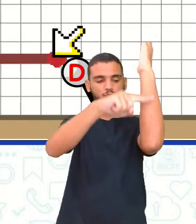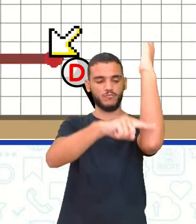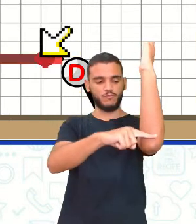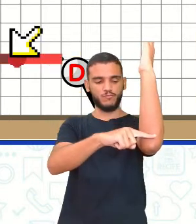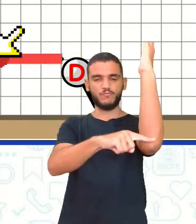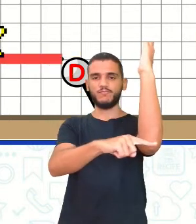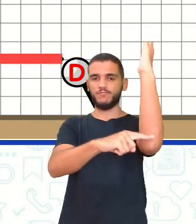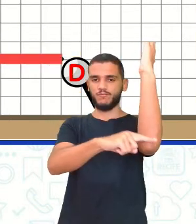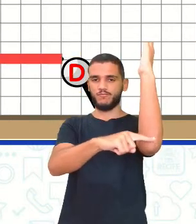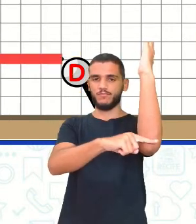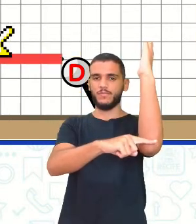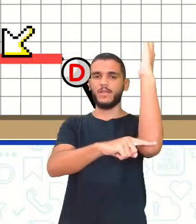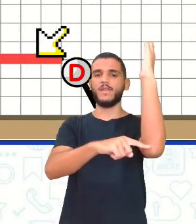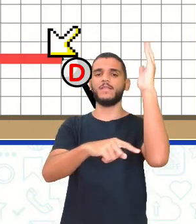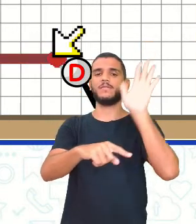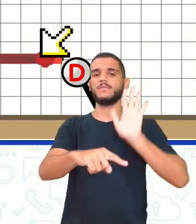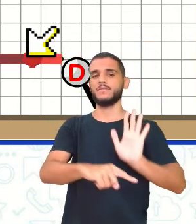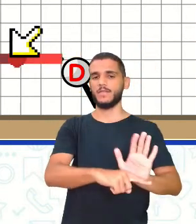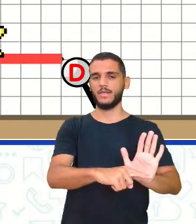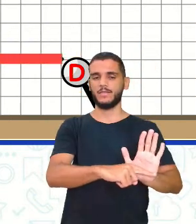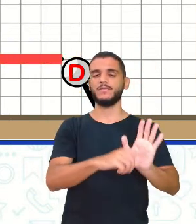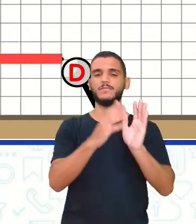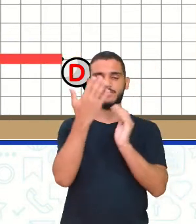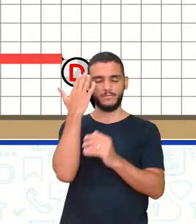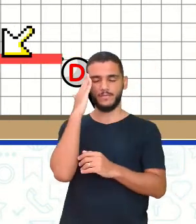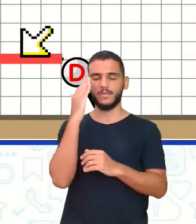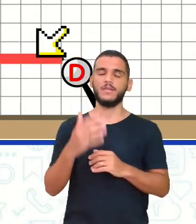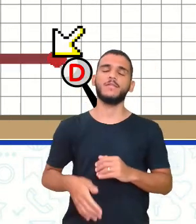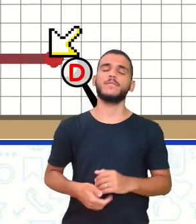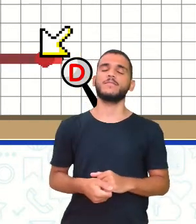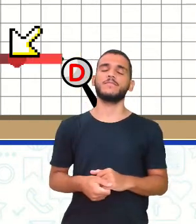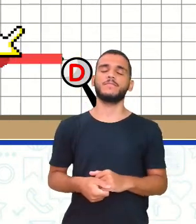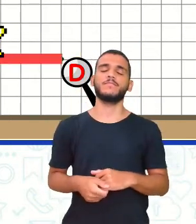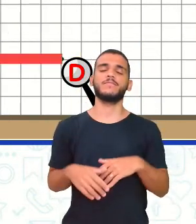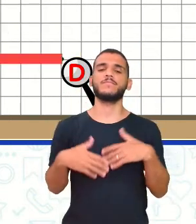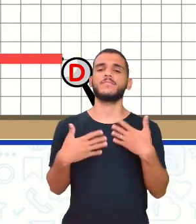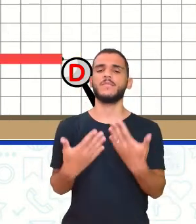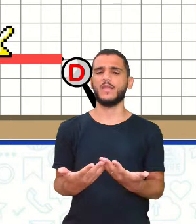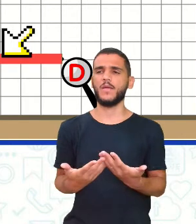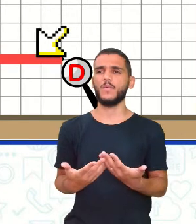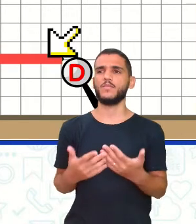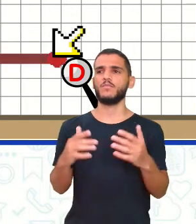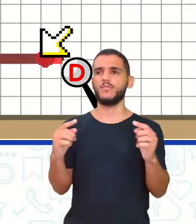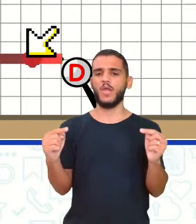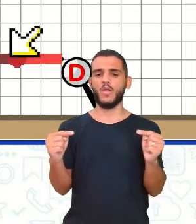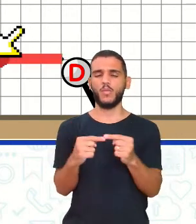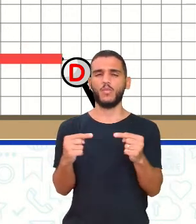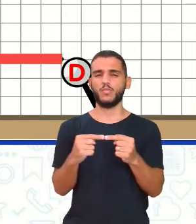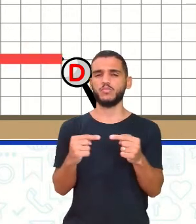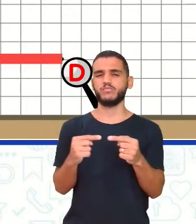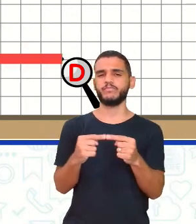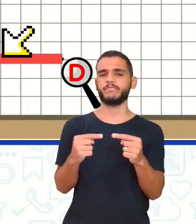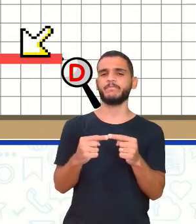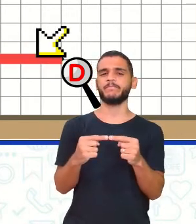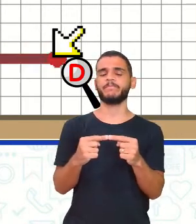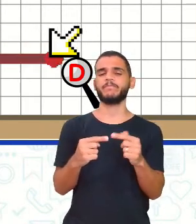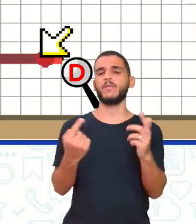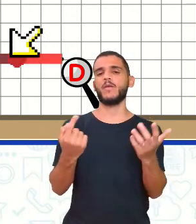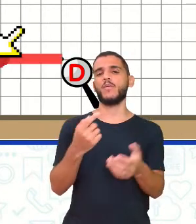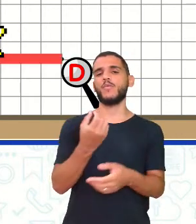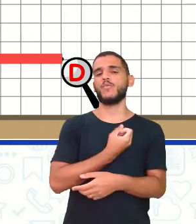maior, ele anda mais um pouquinho na reta, mas também não chega no menos 3. E ele está